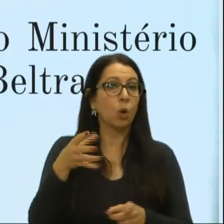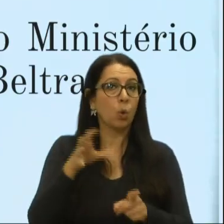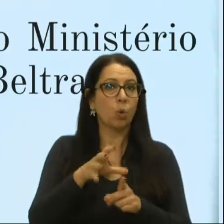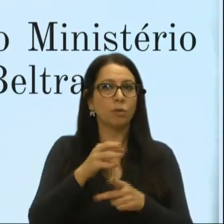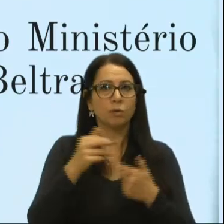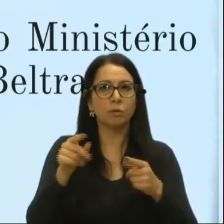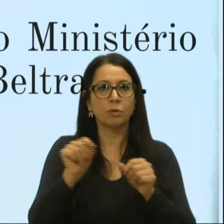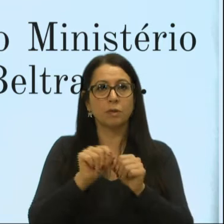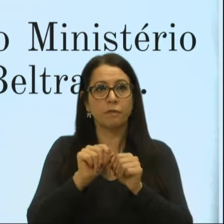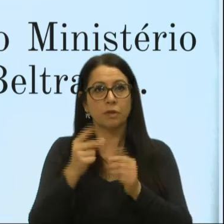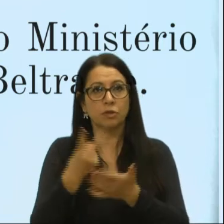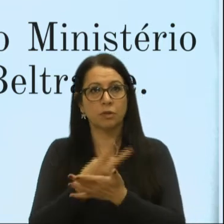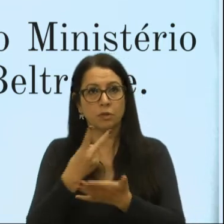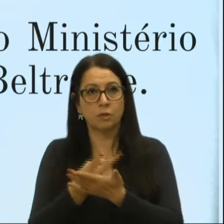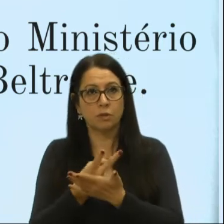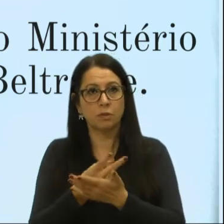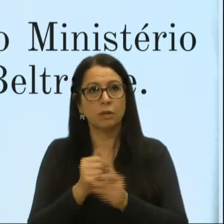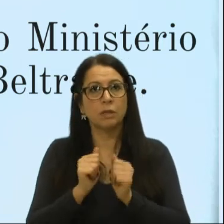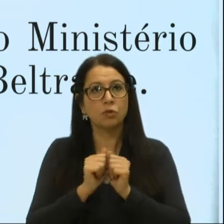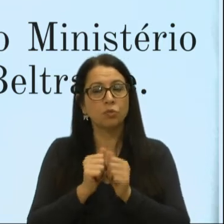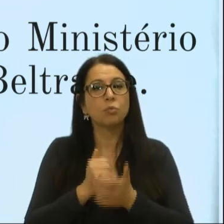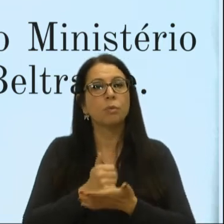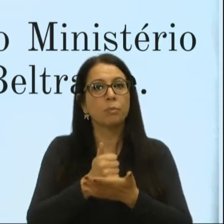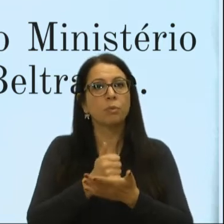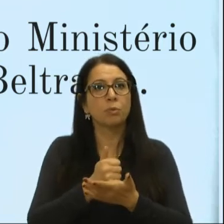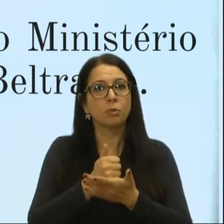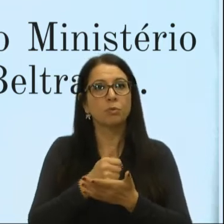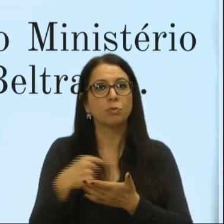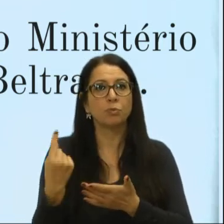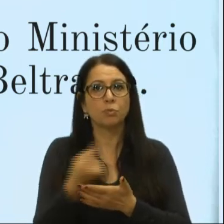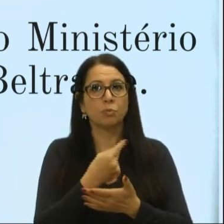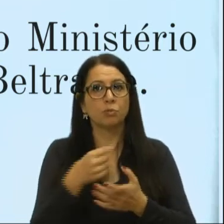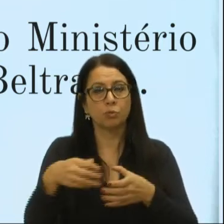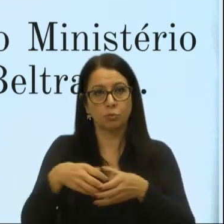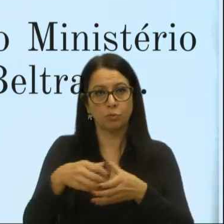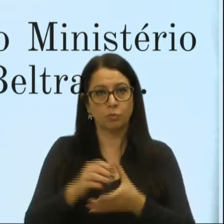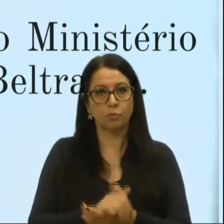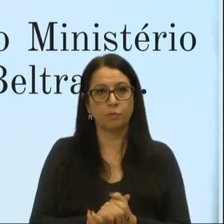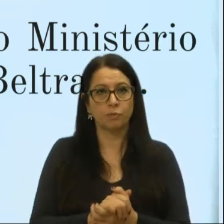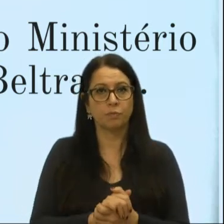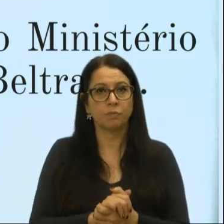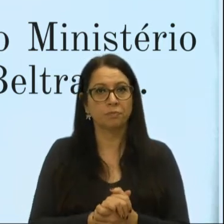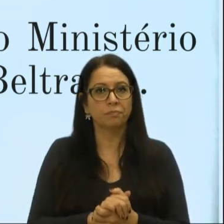impunidade e conta com o apoio amplo da categoria.